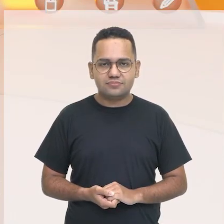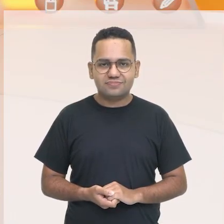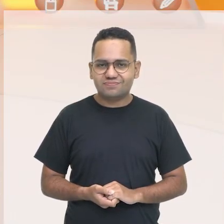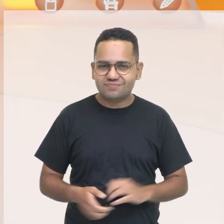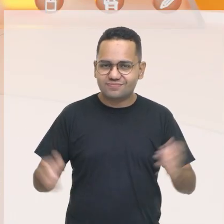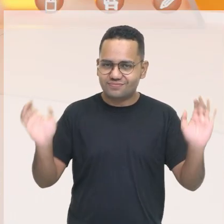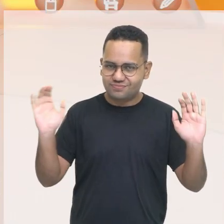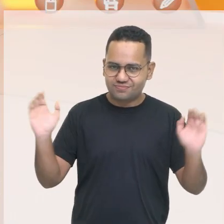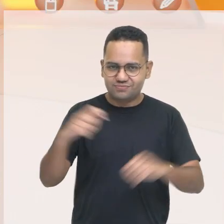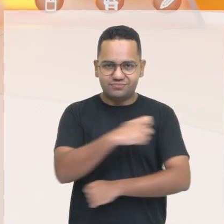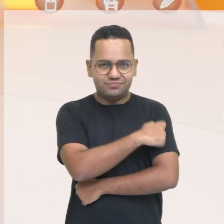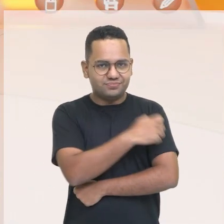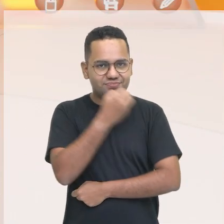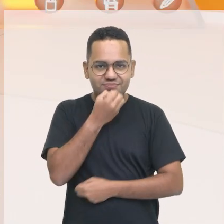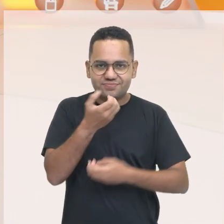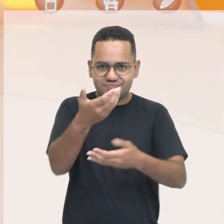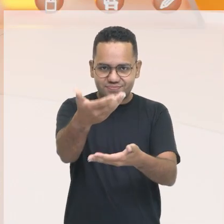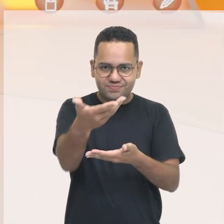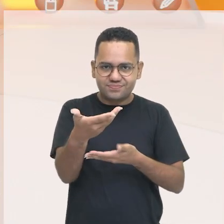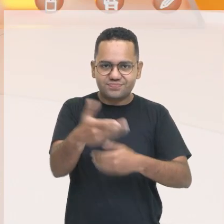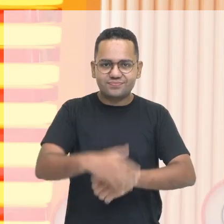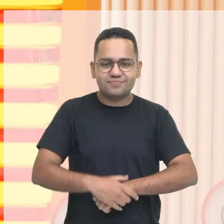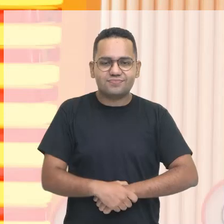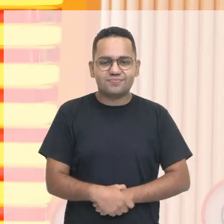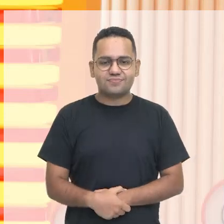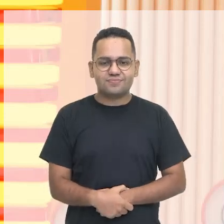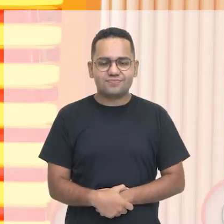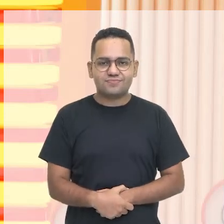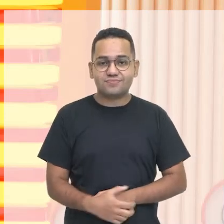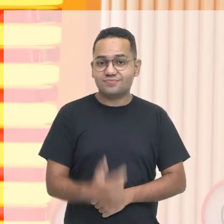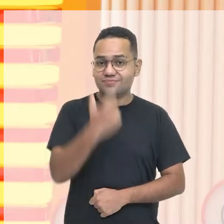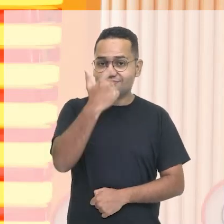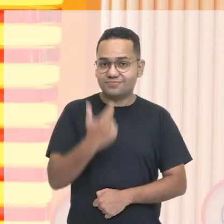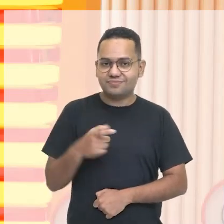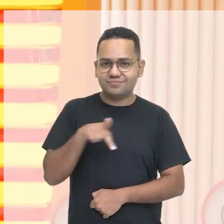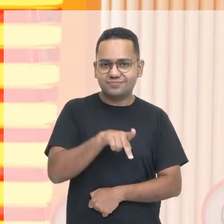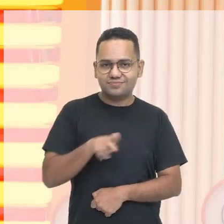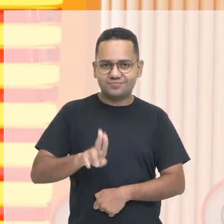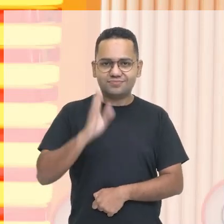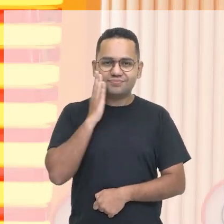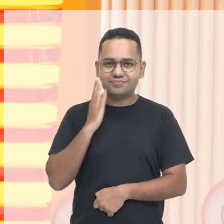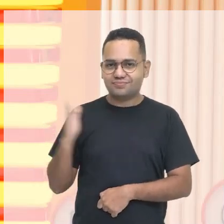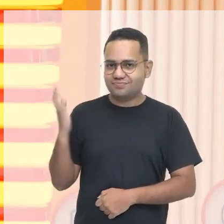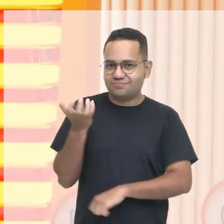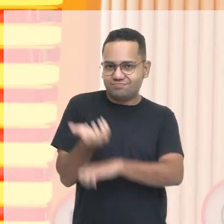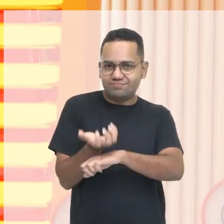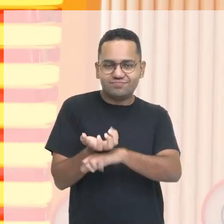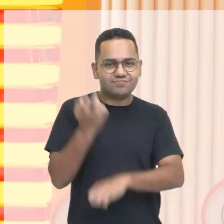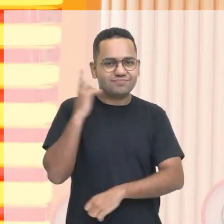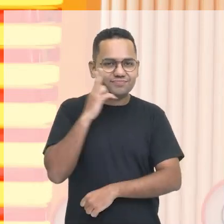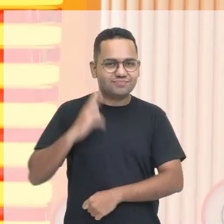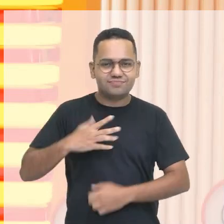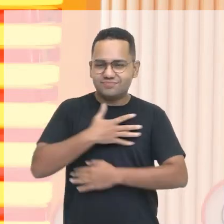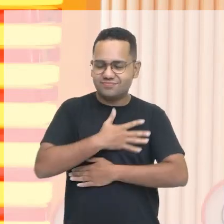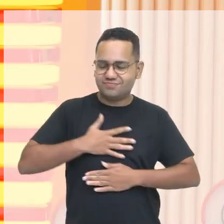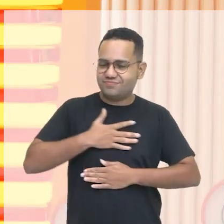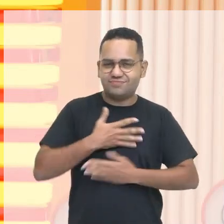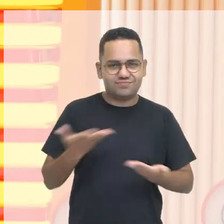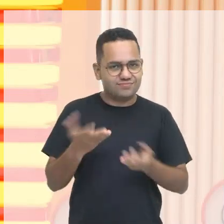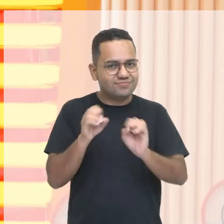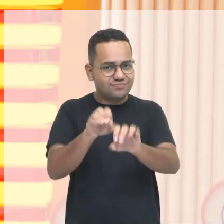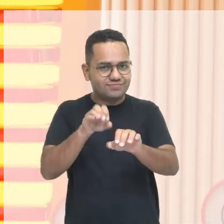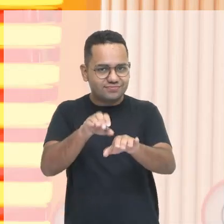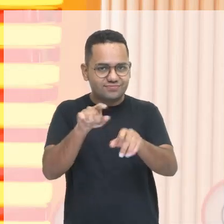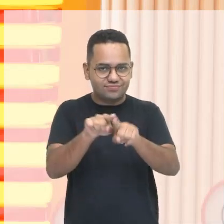Olá, sejam todos bem-vindos. Eu sou o professor Artemison Montanho do Componente de História e é um prazer estar aqui com vocês